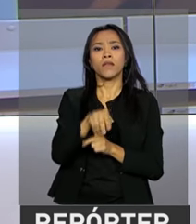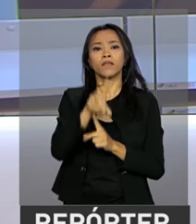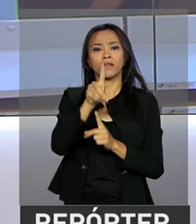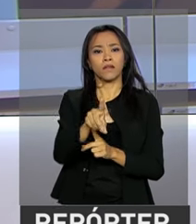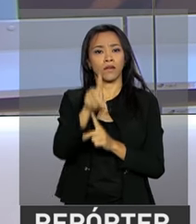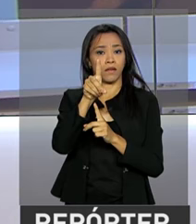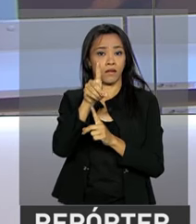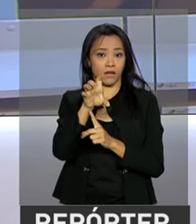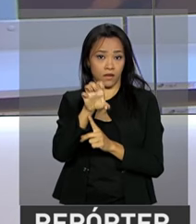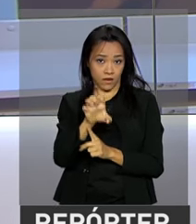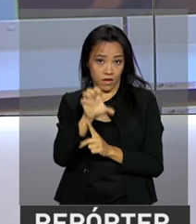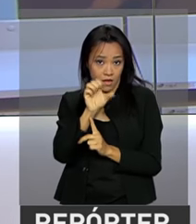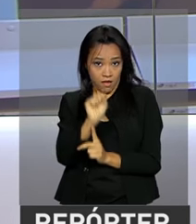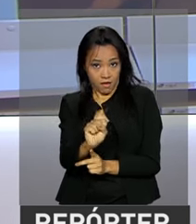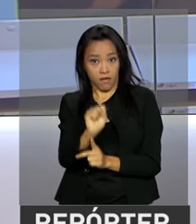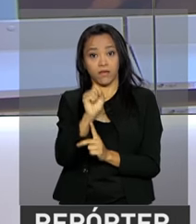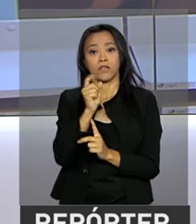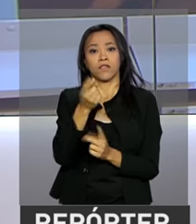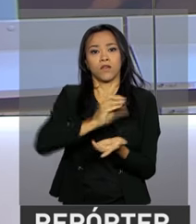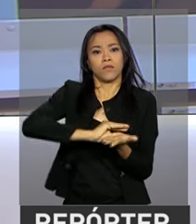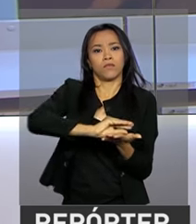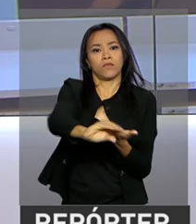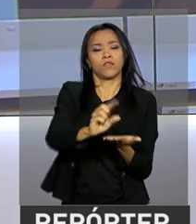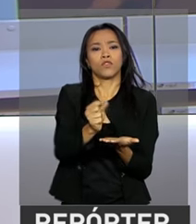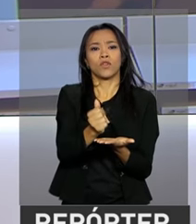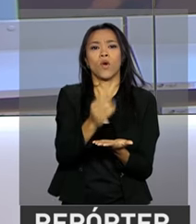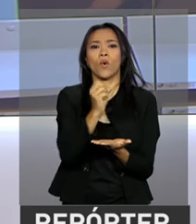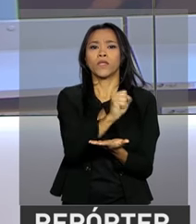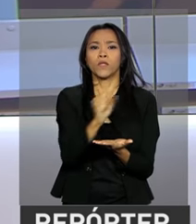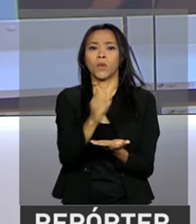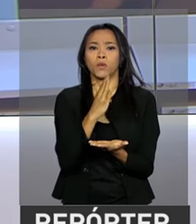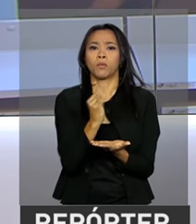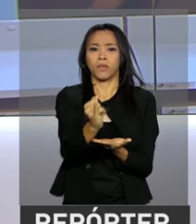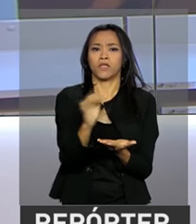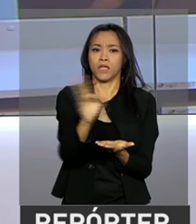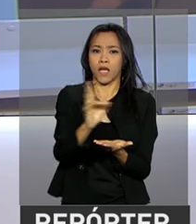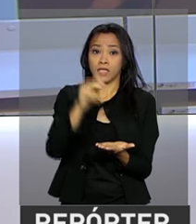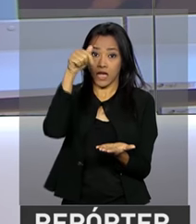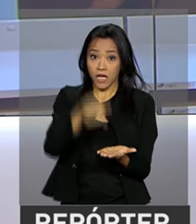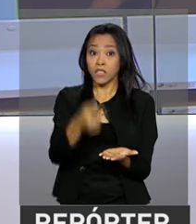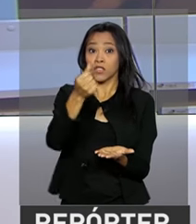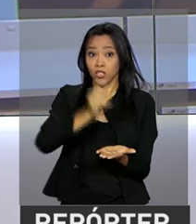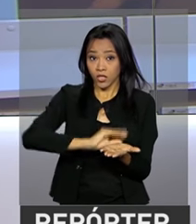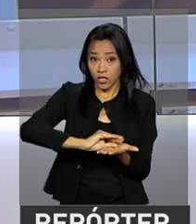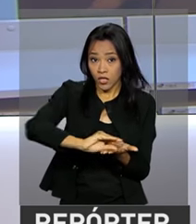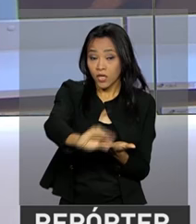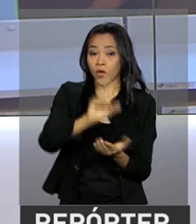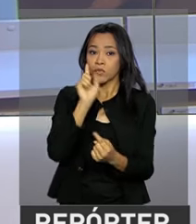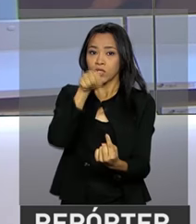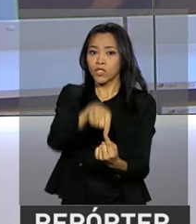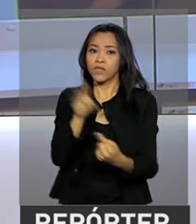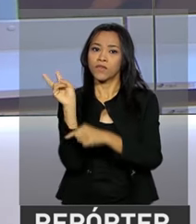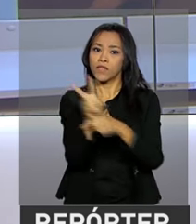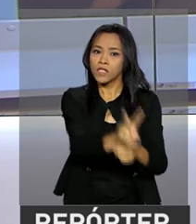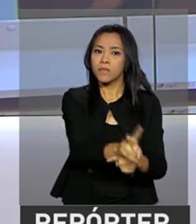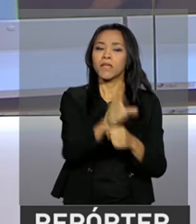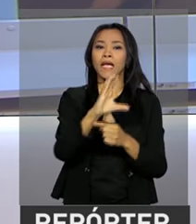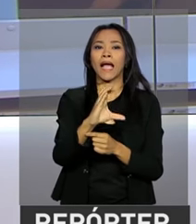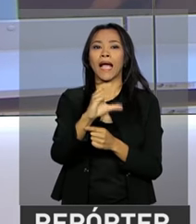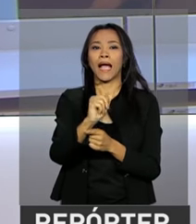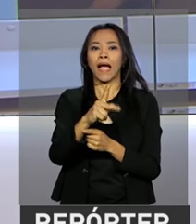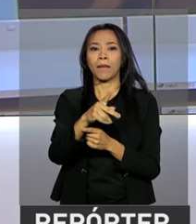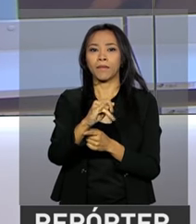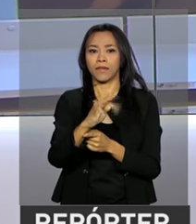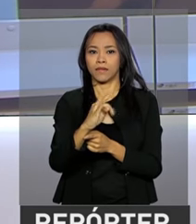Social, o BNDES, desembolsou 88 bilhões de reais. Os recursos voltados ao financiamento para capital de giro